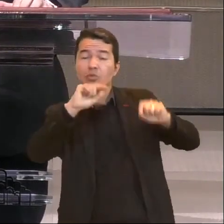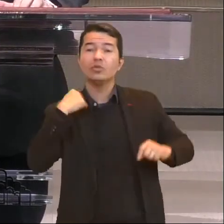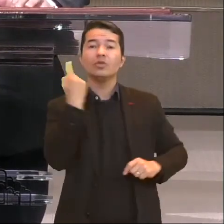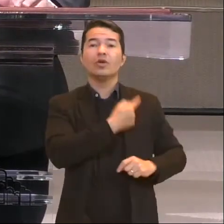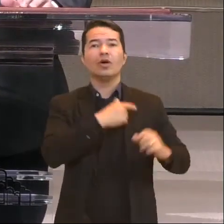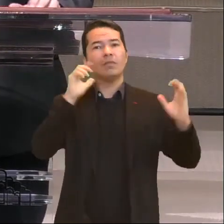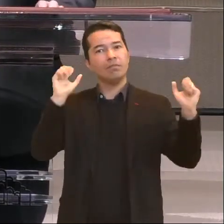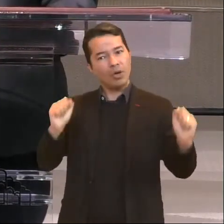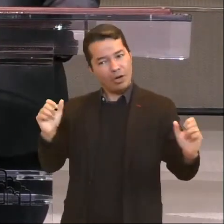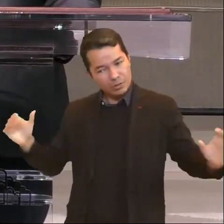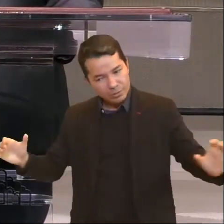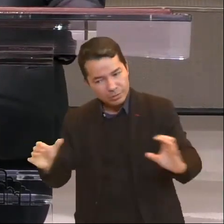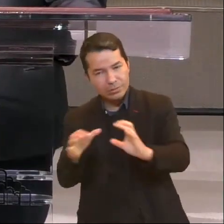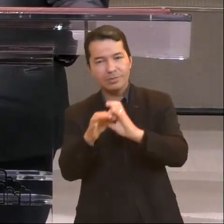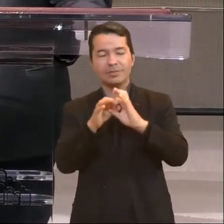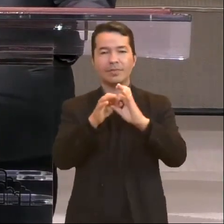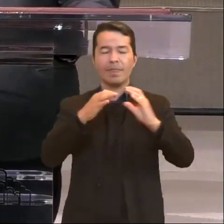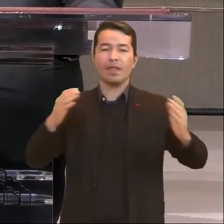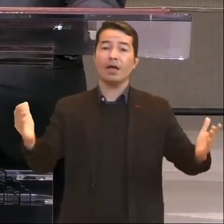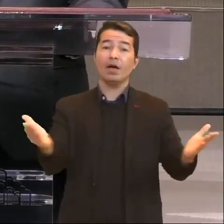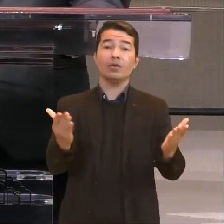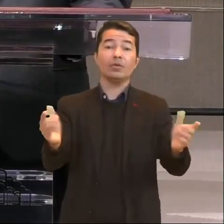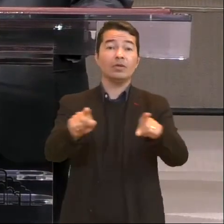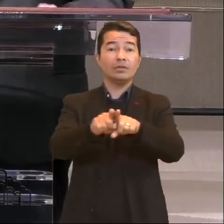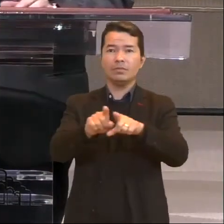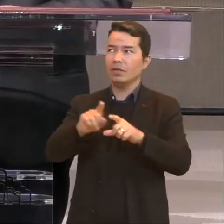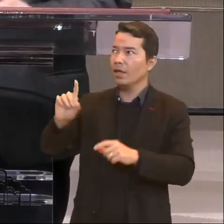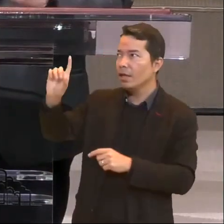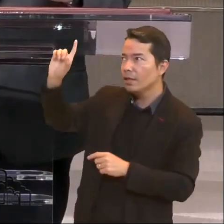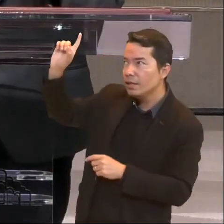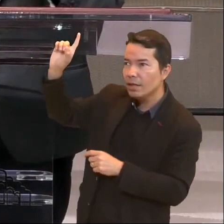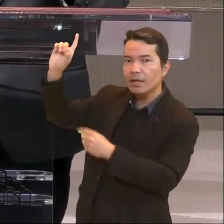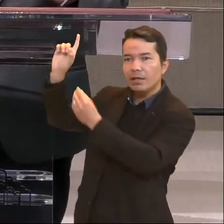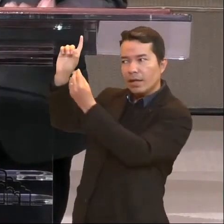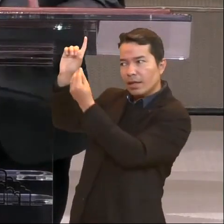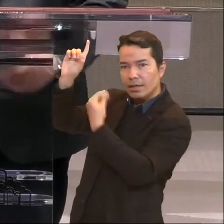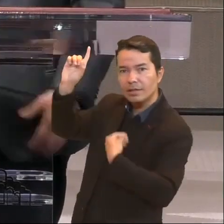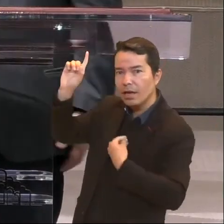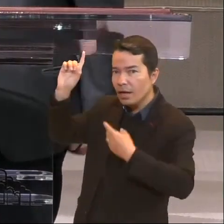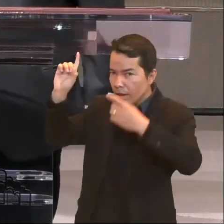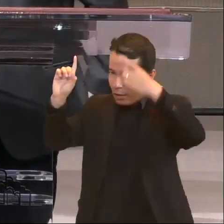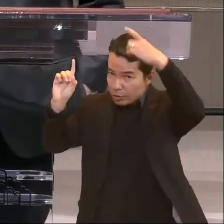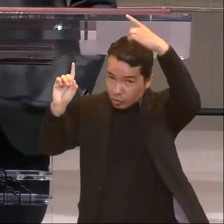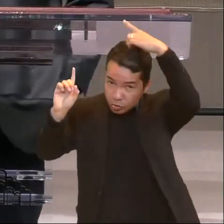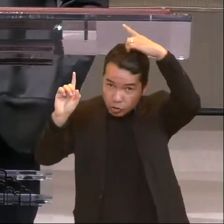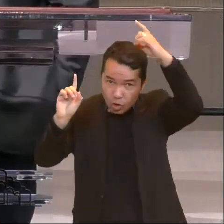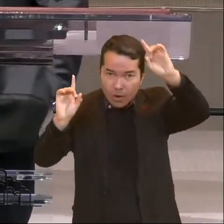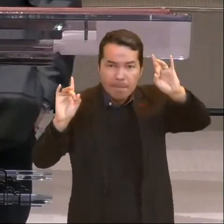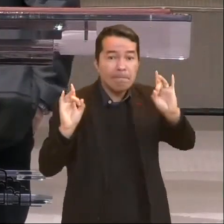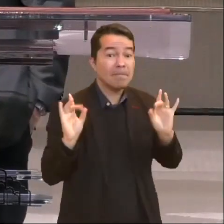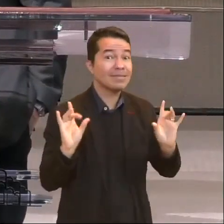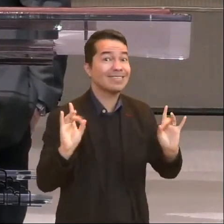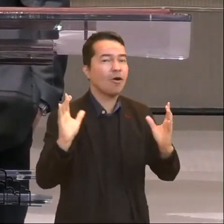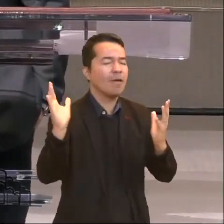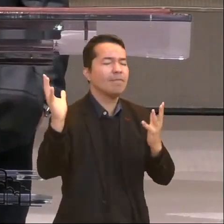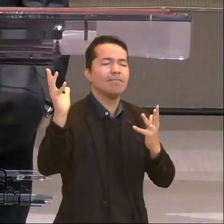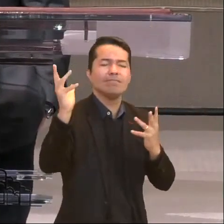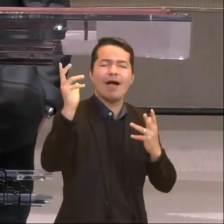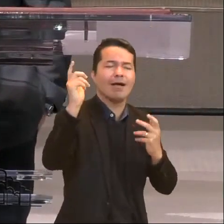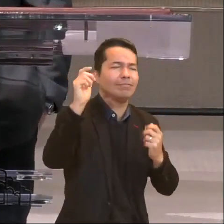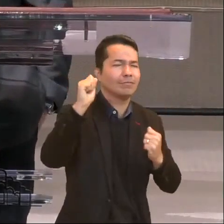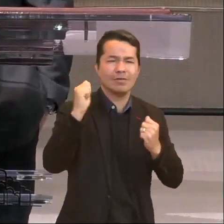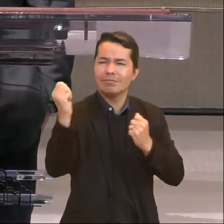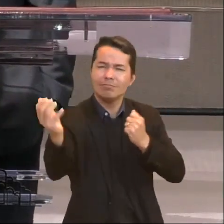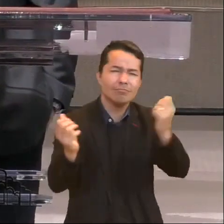bondade. Desse modo, Ele nos tem dado os maravilhosos e preciosos dons que prometeu. E Ele fez isso para